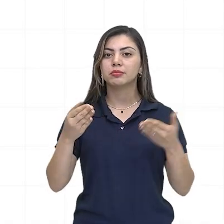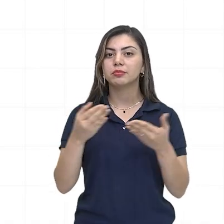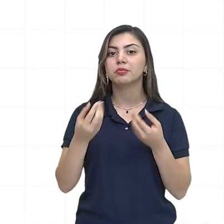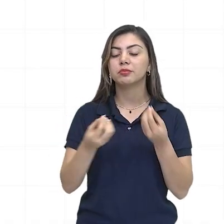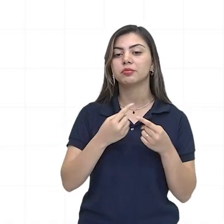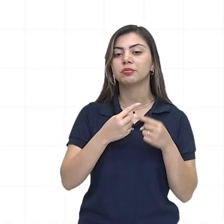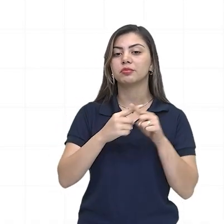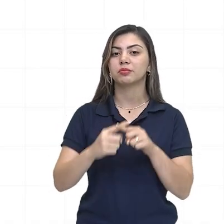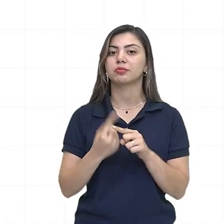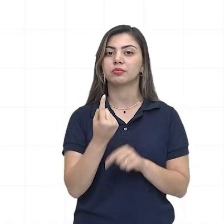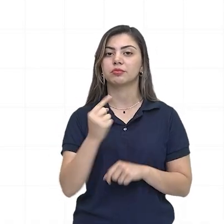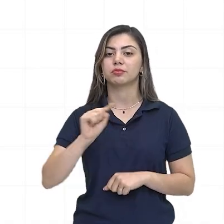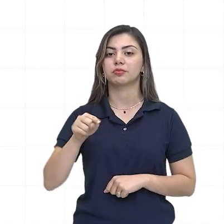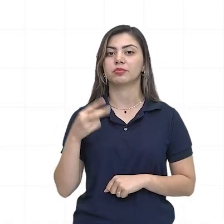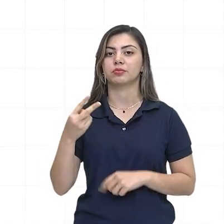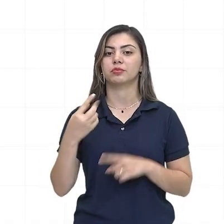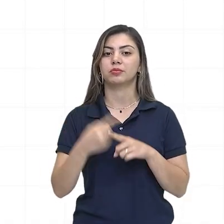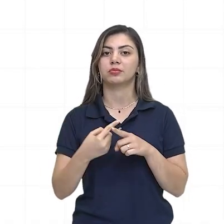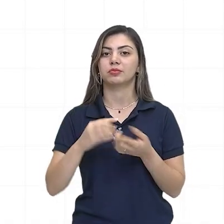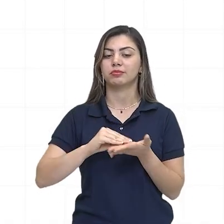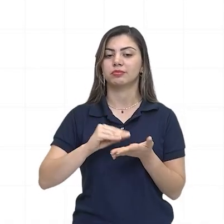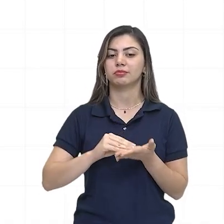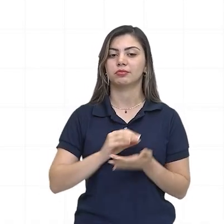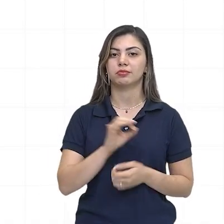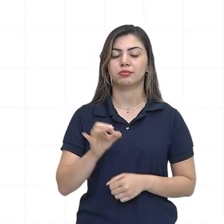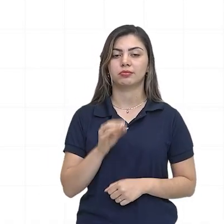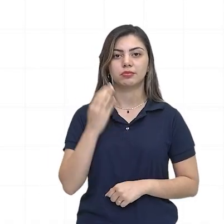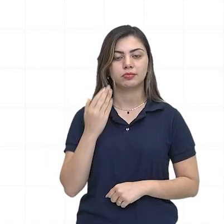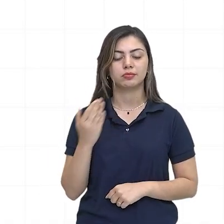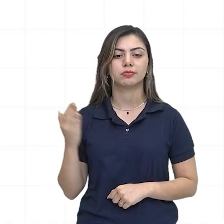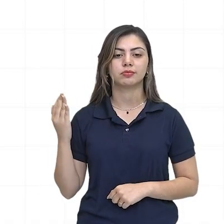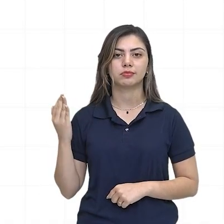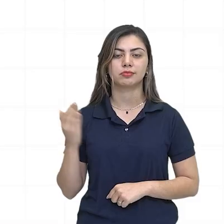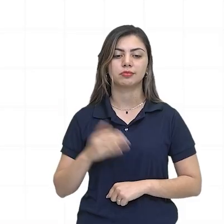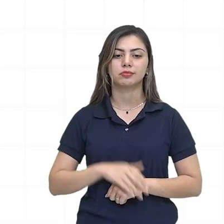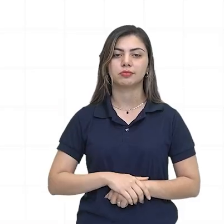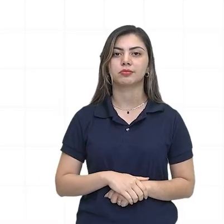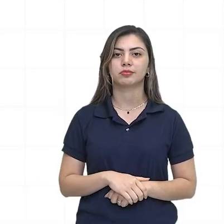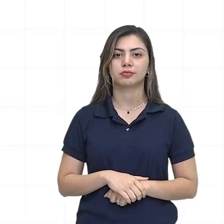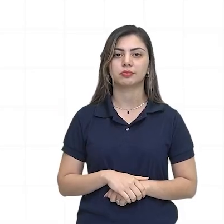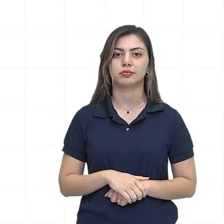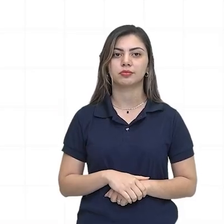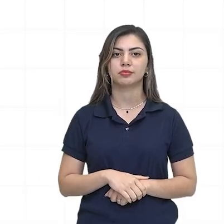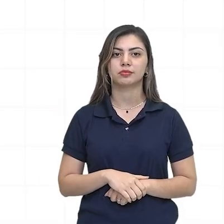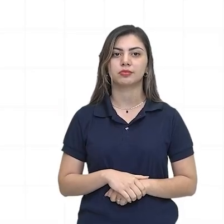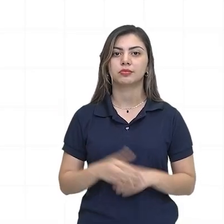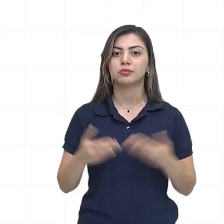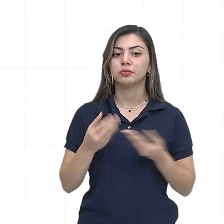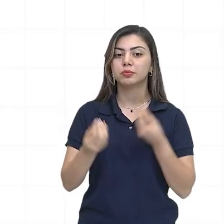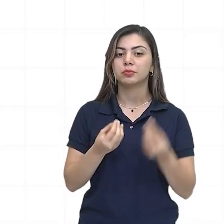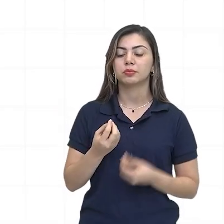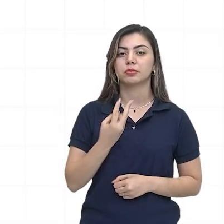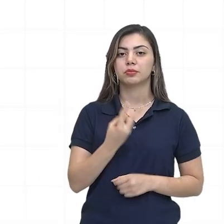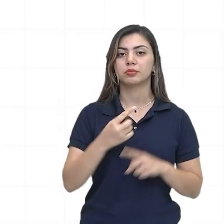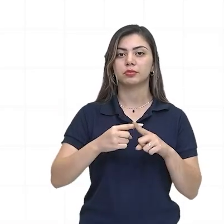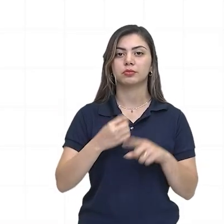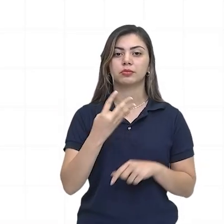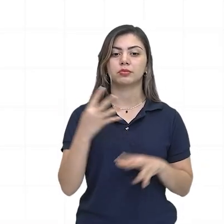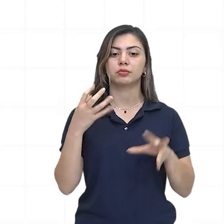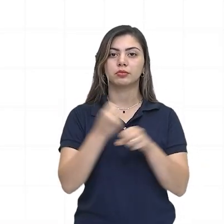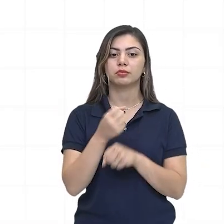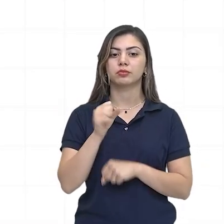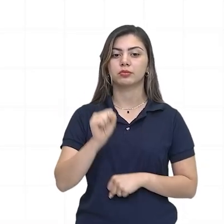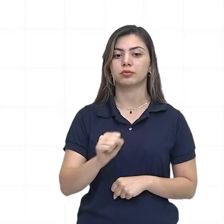pelo último fator aqui, que é 1,2. Então, nós vamos ter 2 vezes 4,